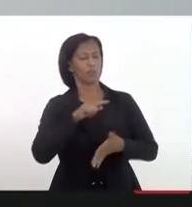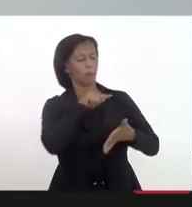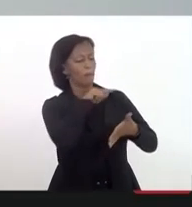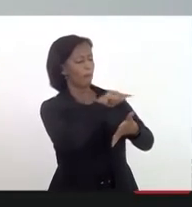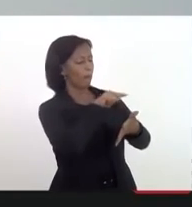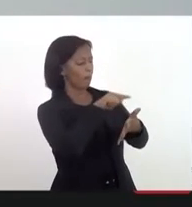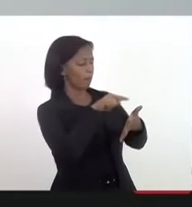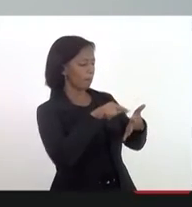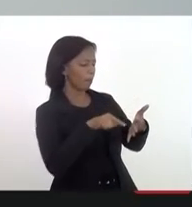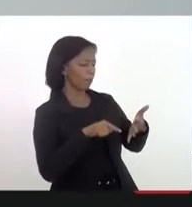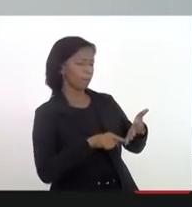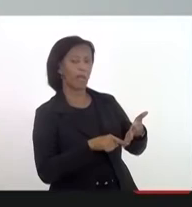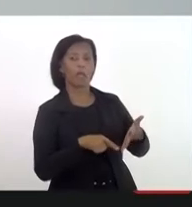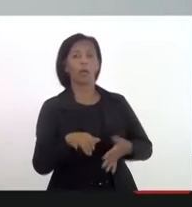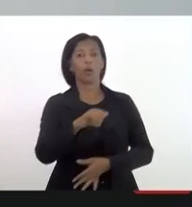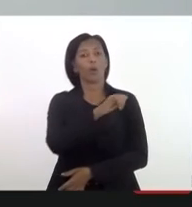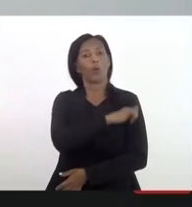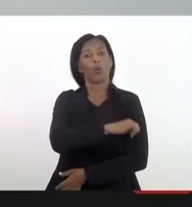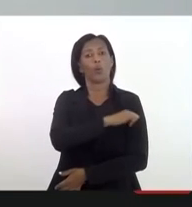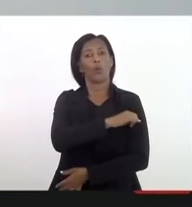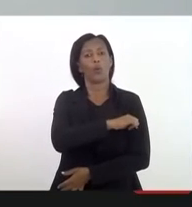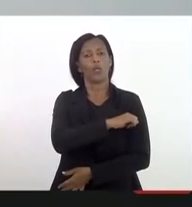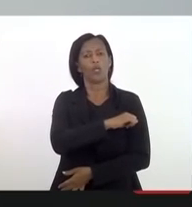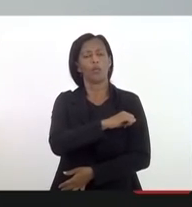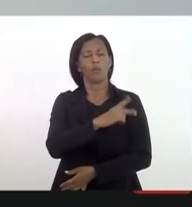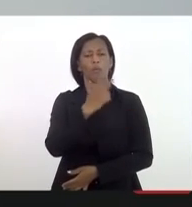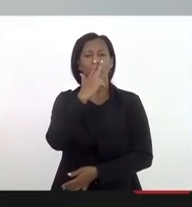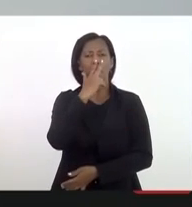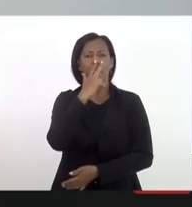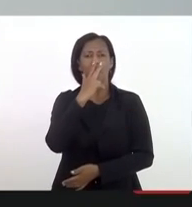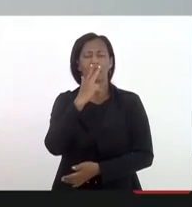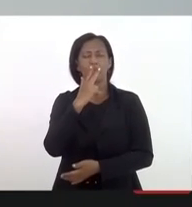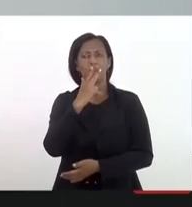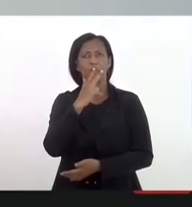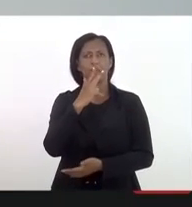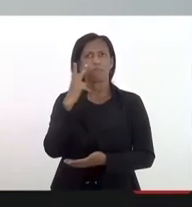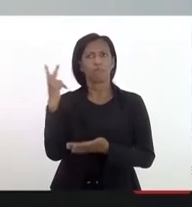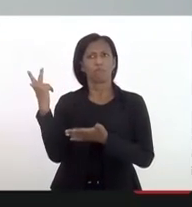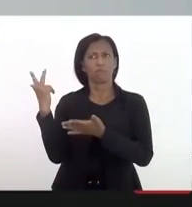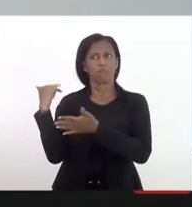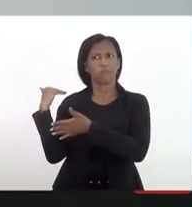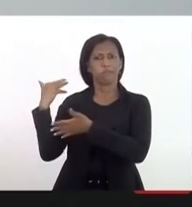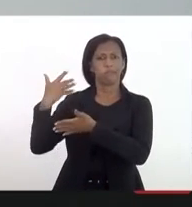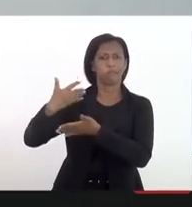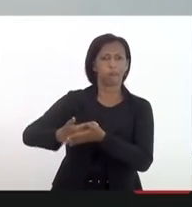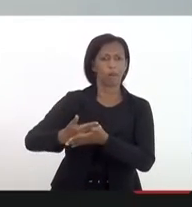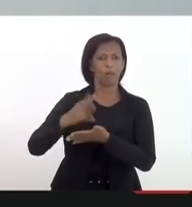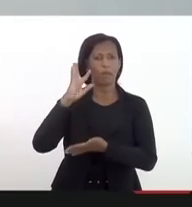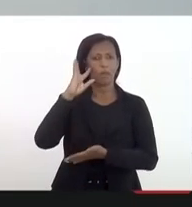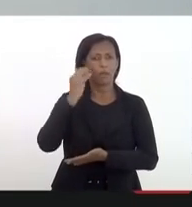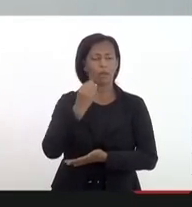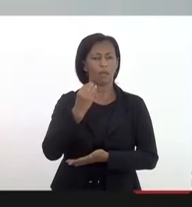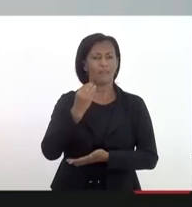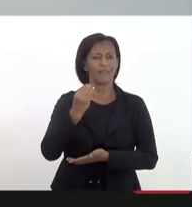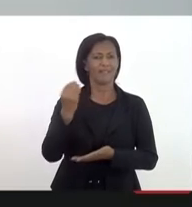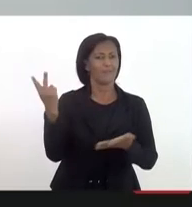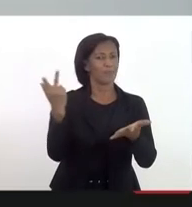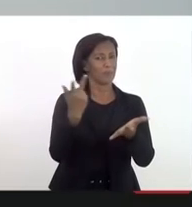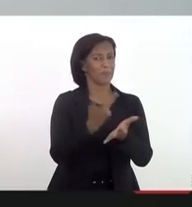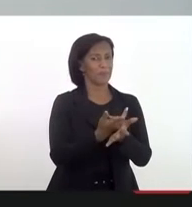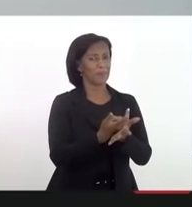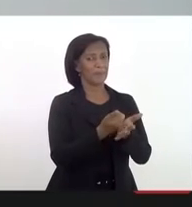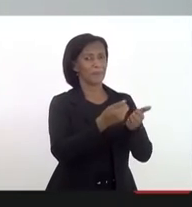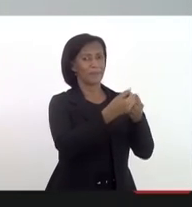Rio, historicamente, passou por decisões federativas, né, que trouxeram prejuízo ao